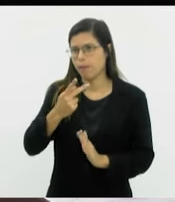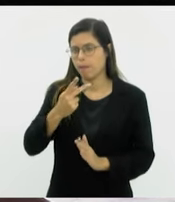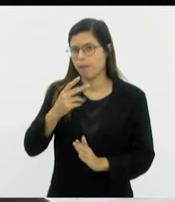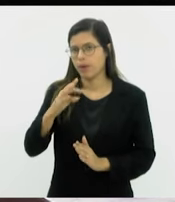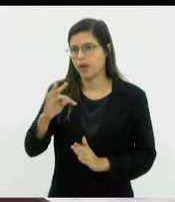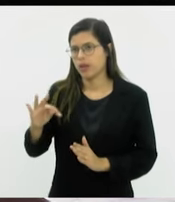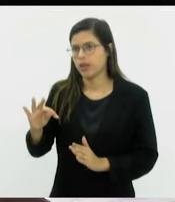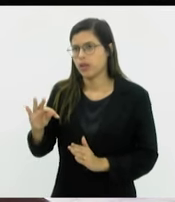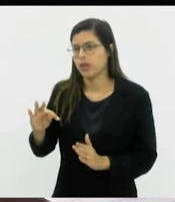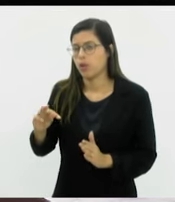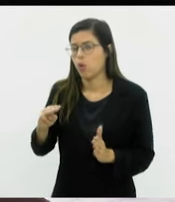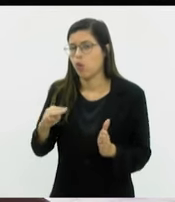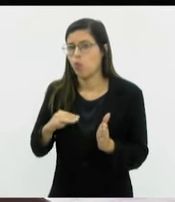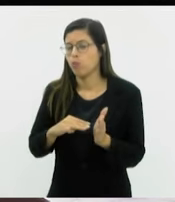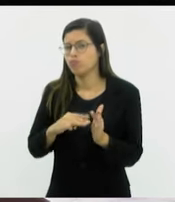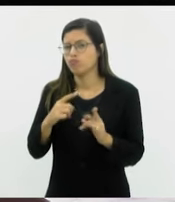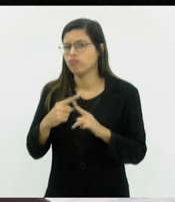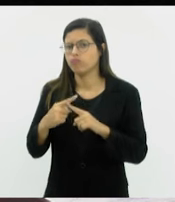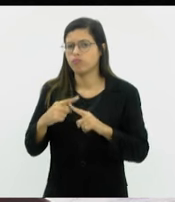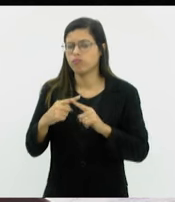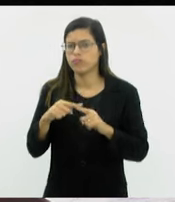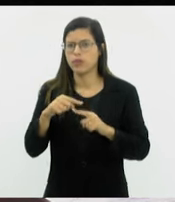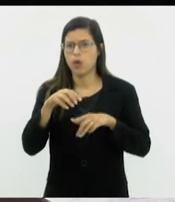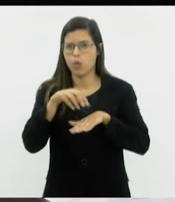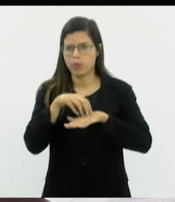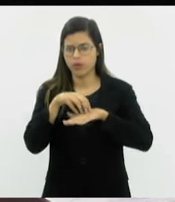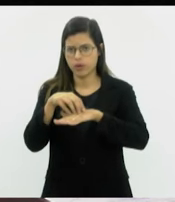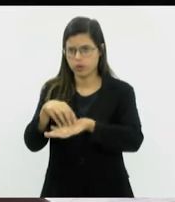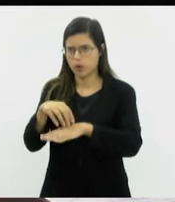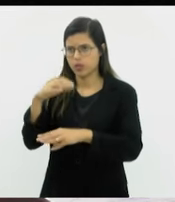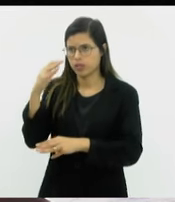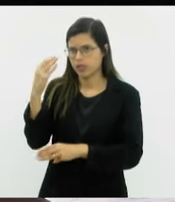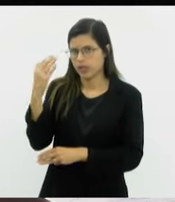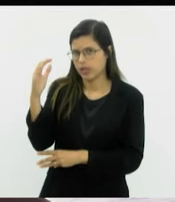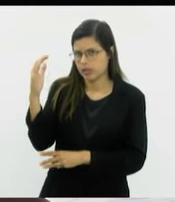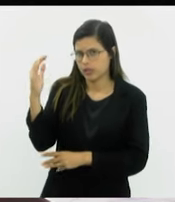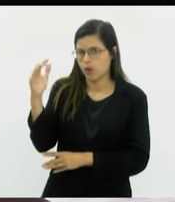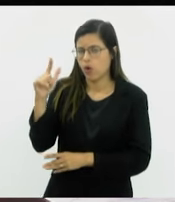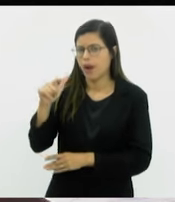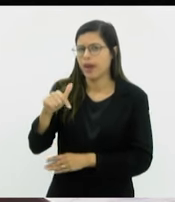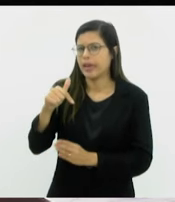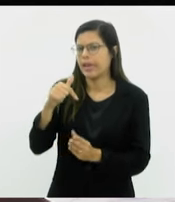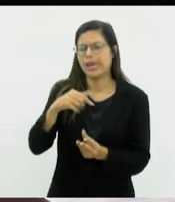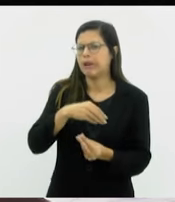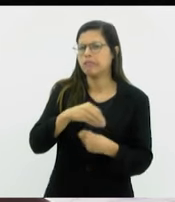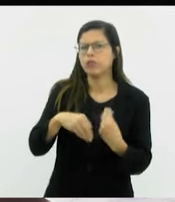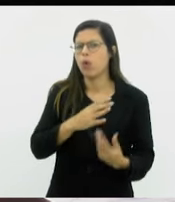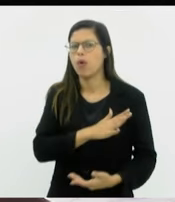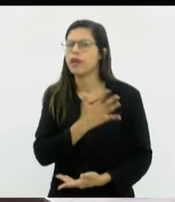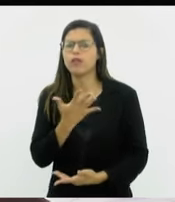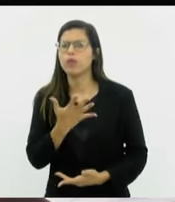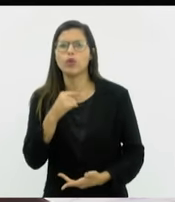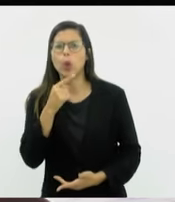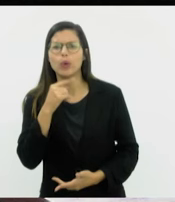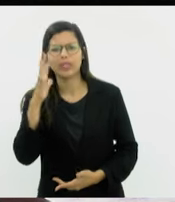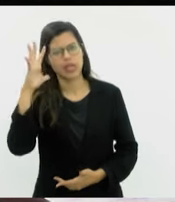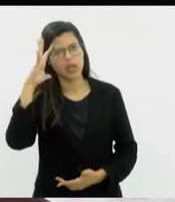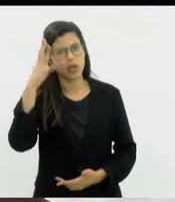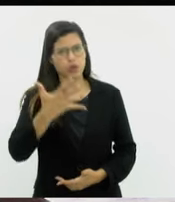motivo que o transporte na cidade de Niterói é caótico e não se resolve.